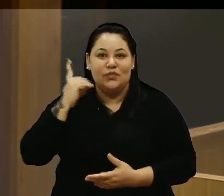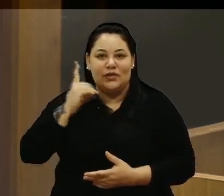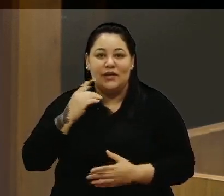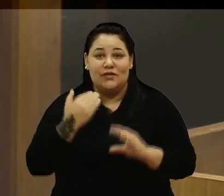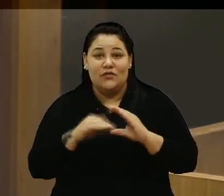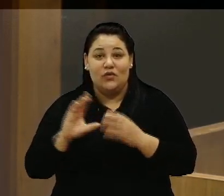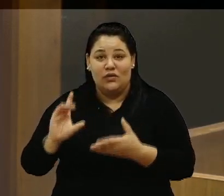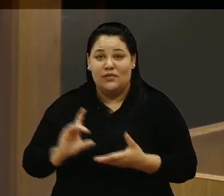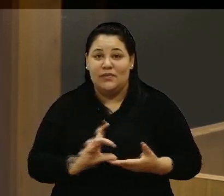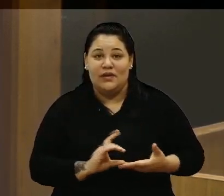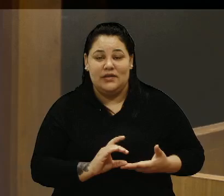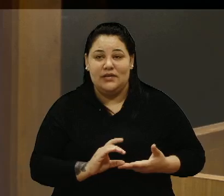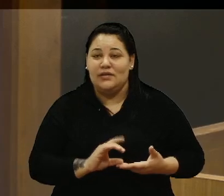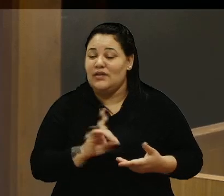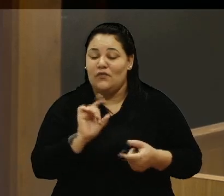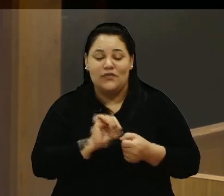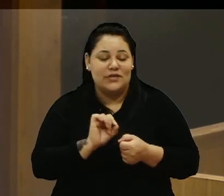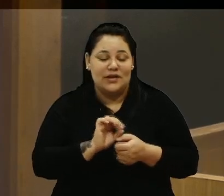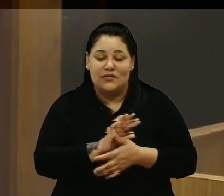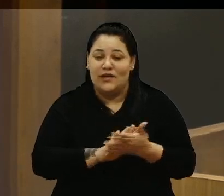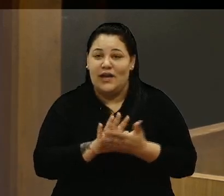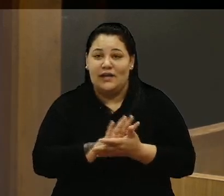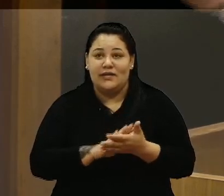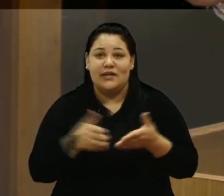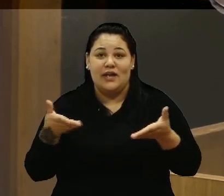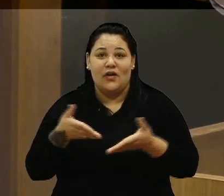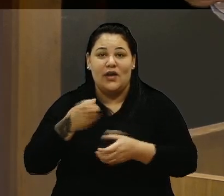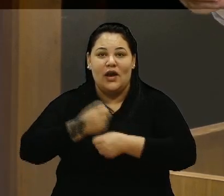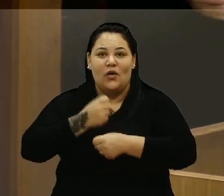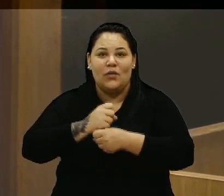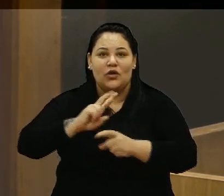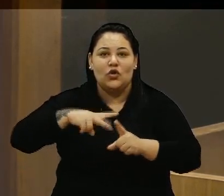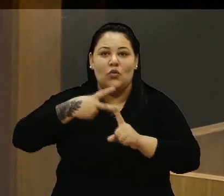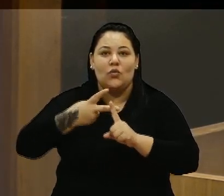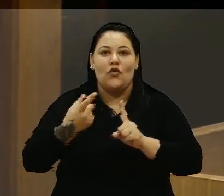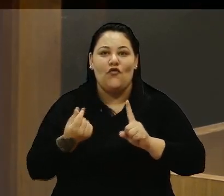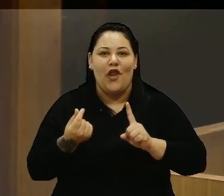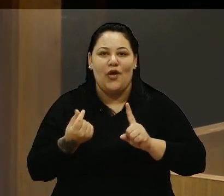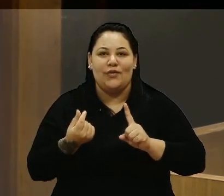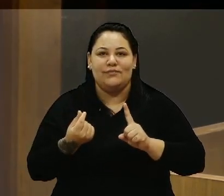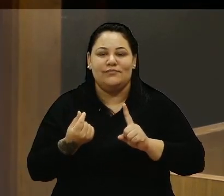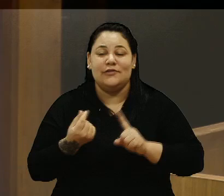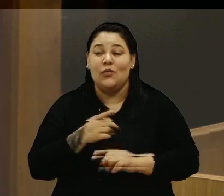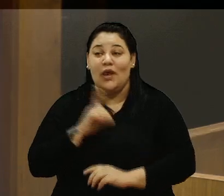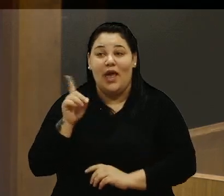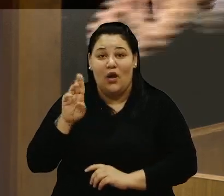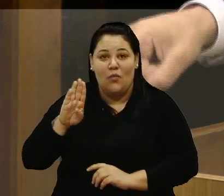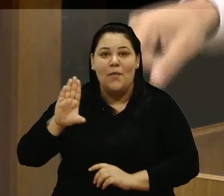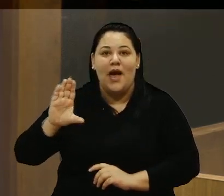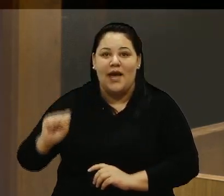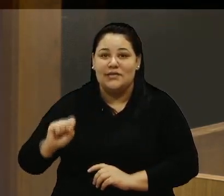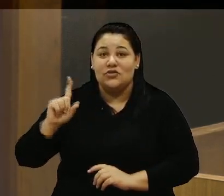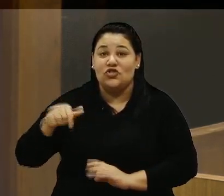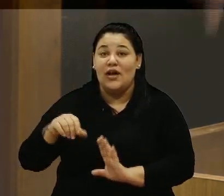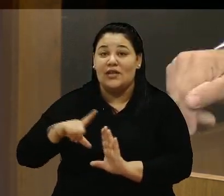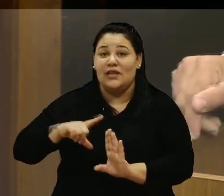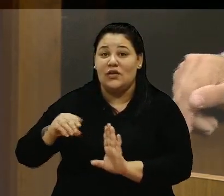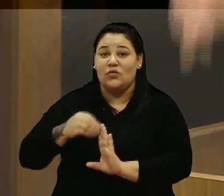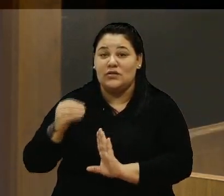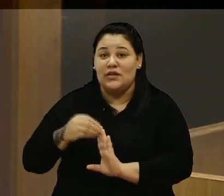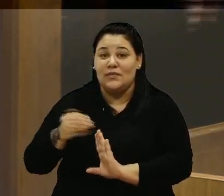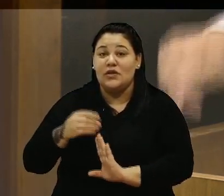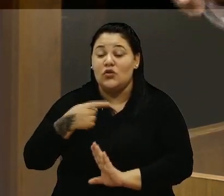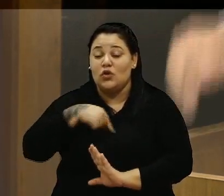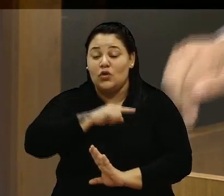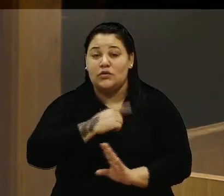emenda, não fizeram e agora a obra dobrou de valor. Então, lá o BS já está orçada, nós queremos o